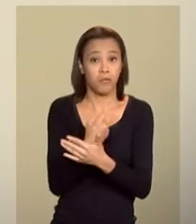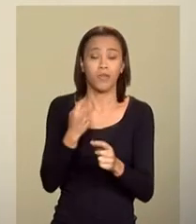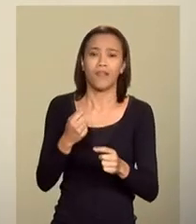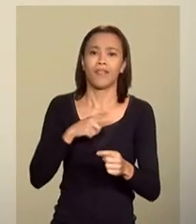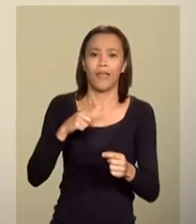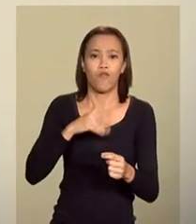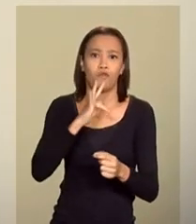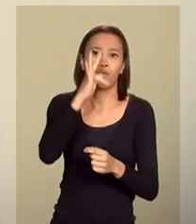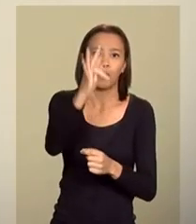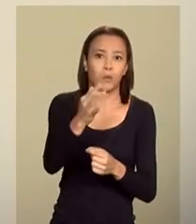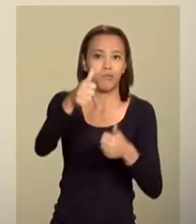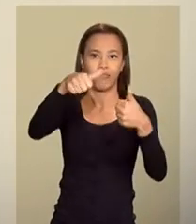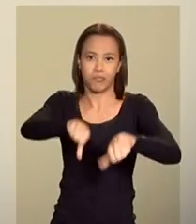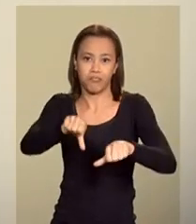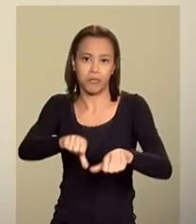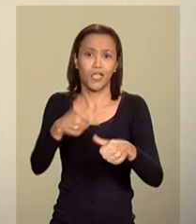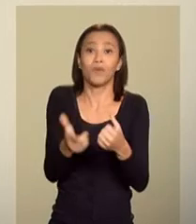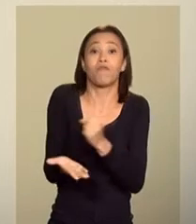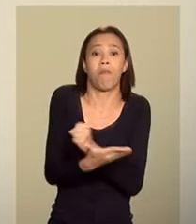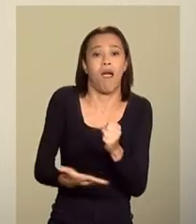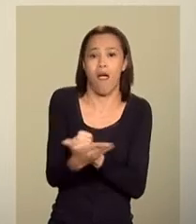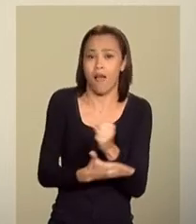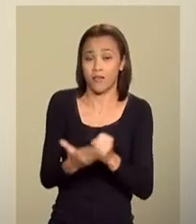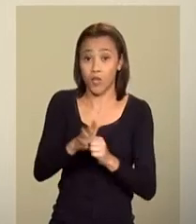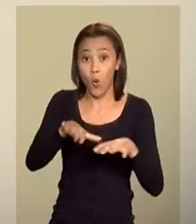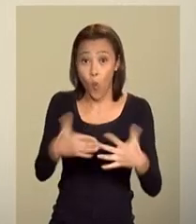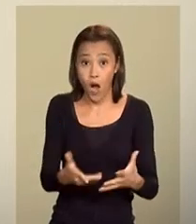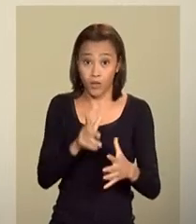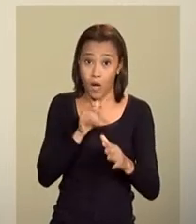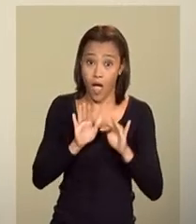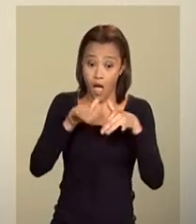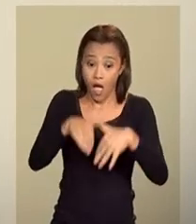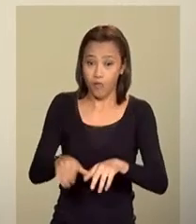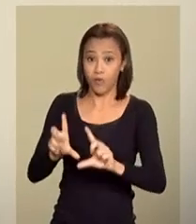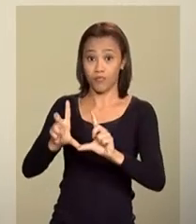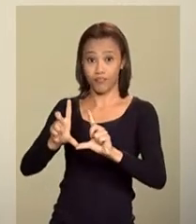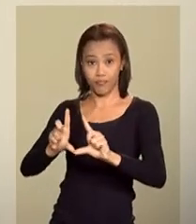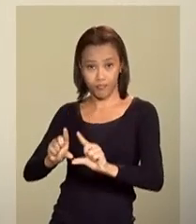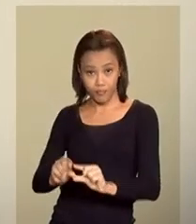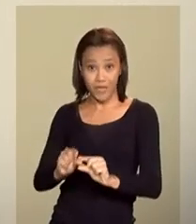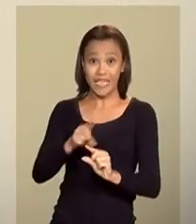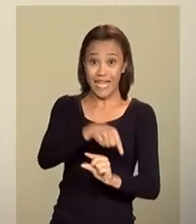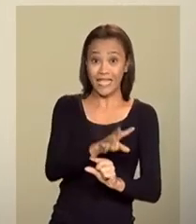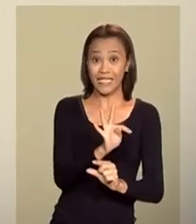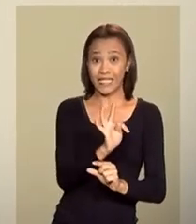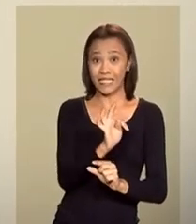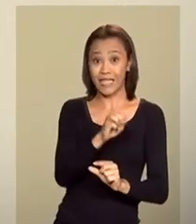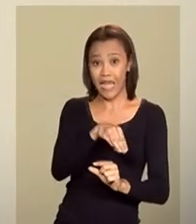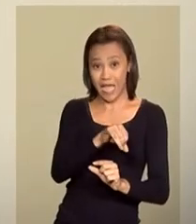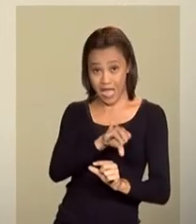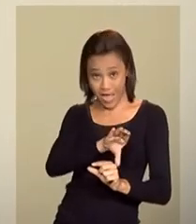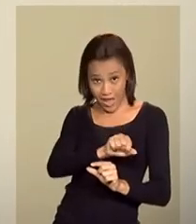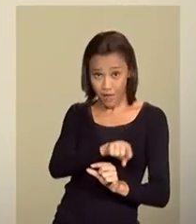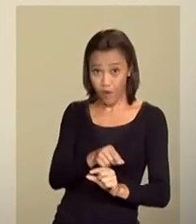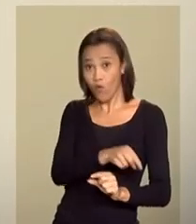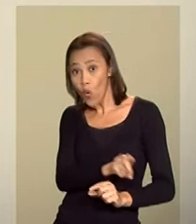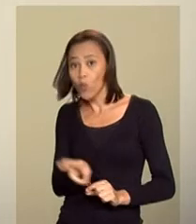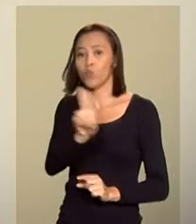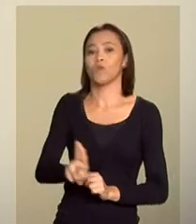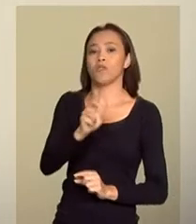feito previsões sem fundamento quando os níveis dos reservatórios baixaram e as térmicas foram normalmente